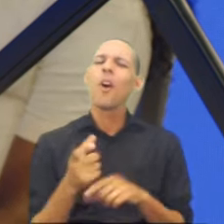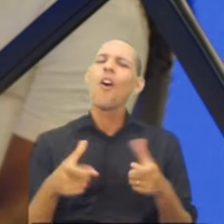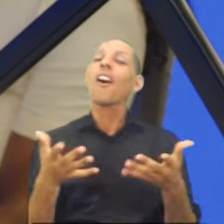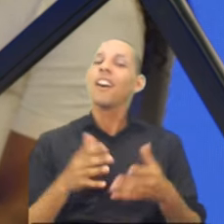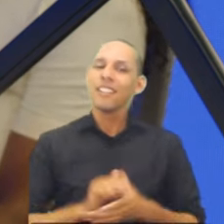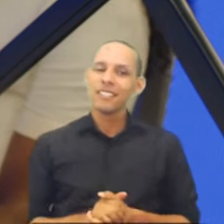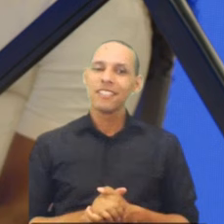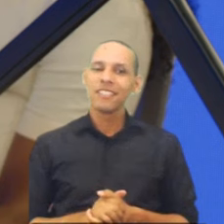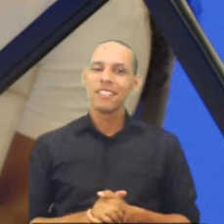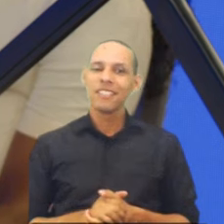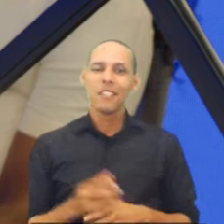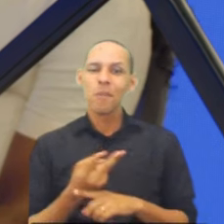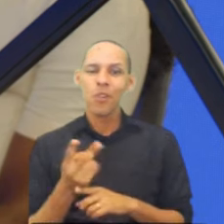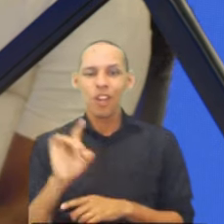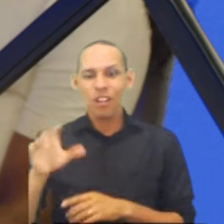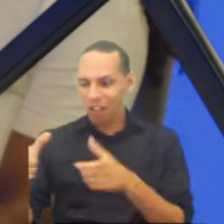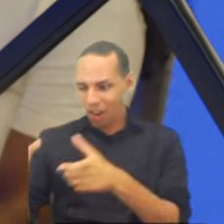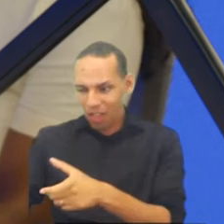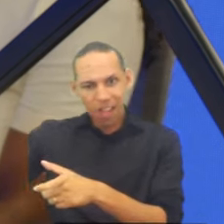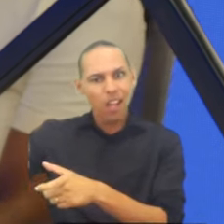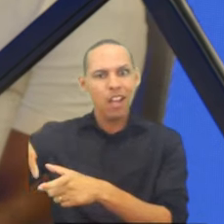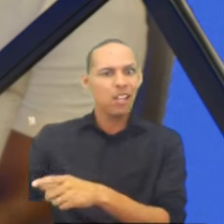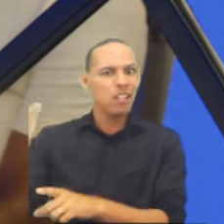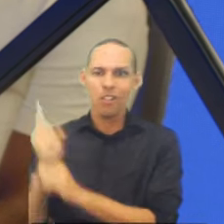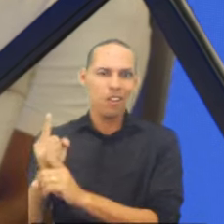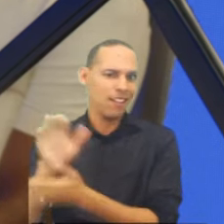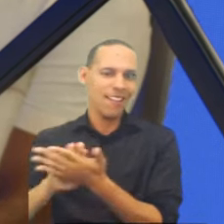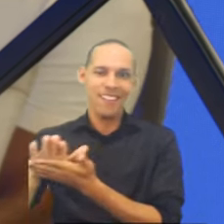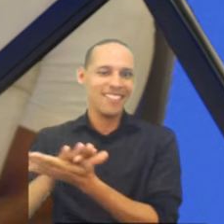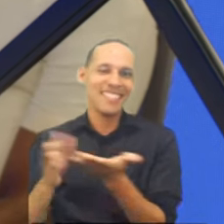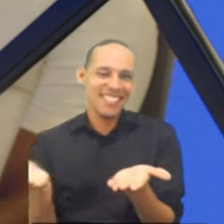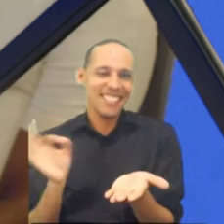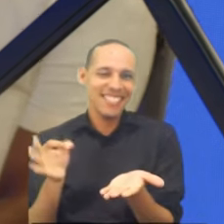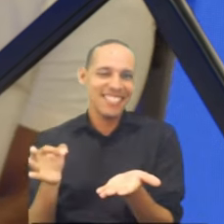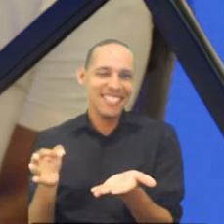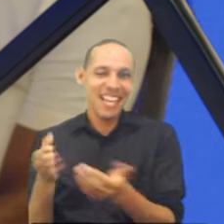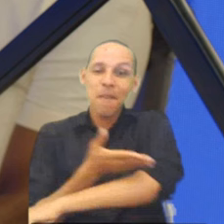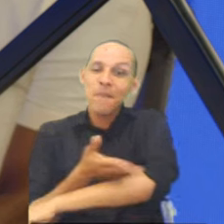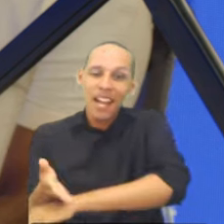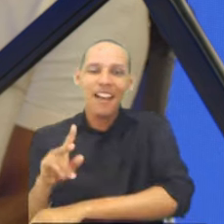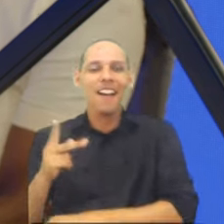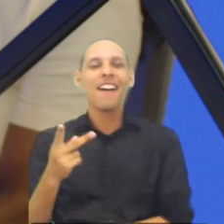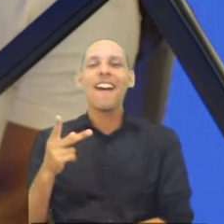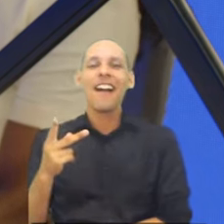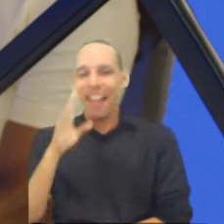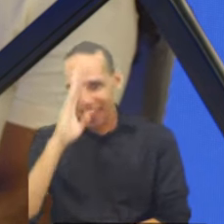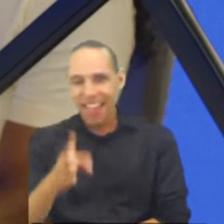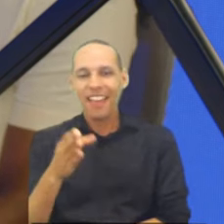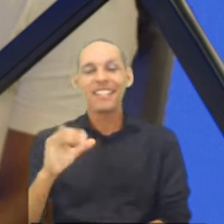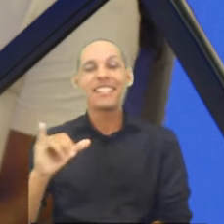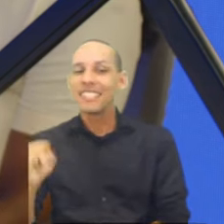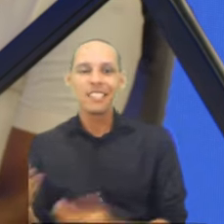onde você tá procurando também não alor se você procurar só no seu meio você não vai achar mesmo meio branco isso